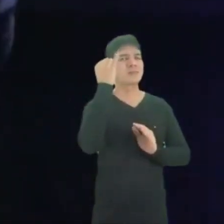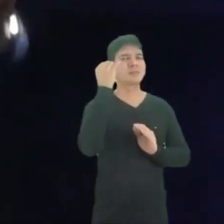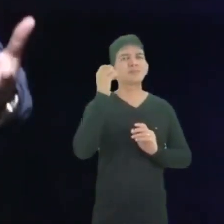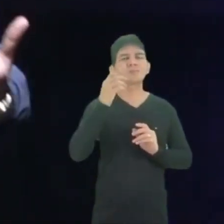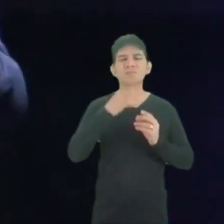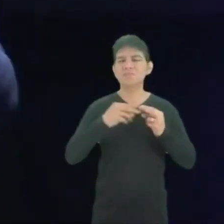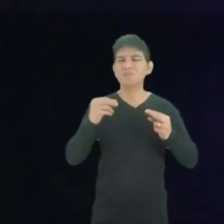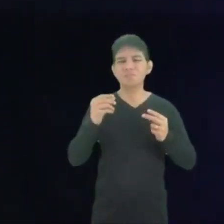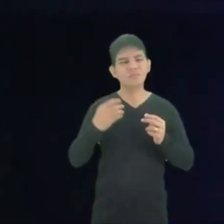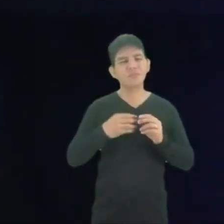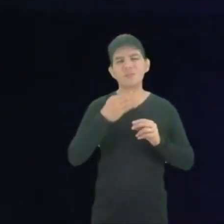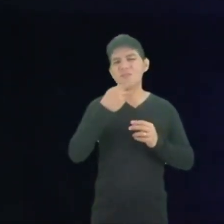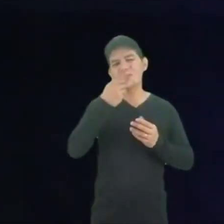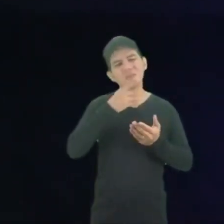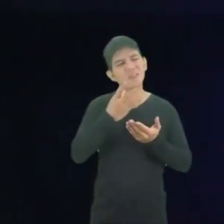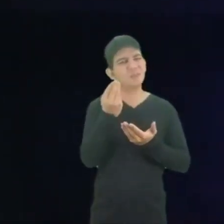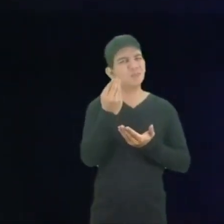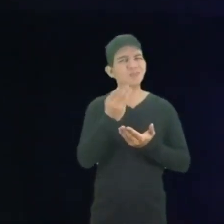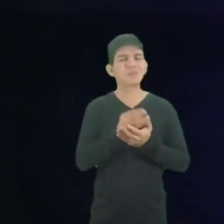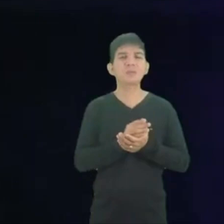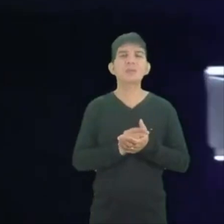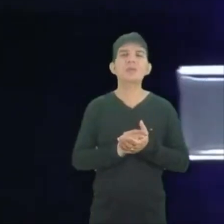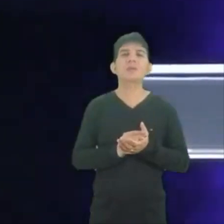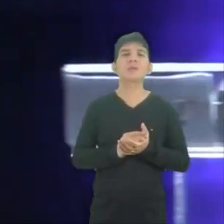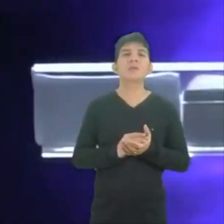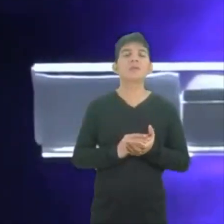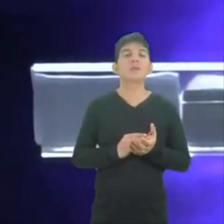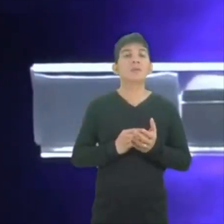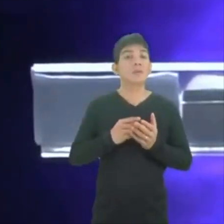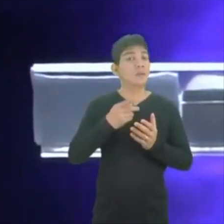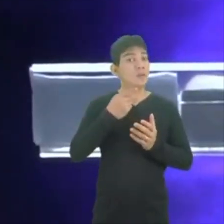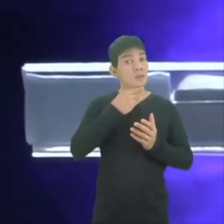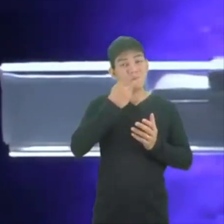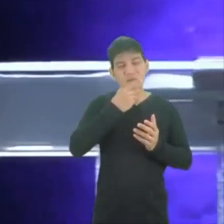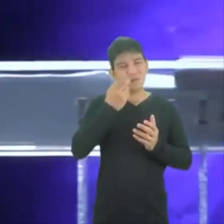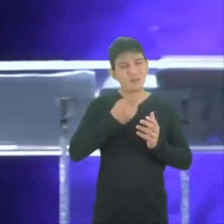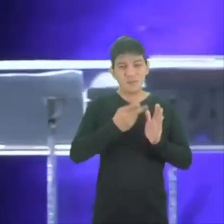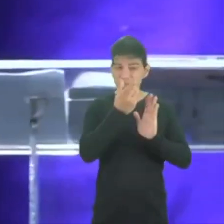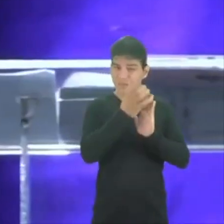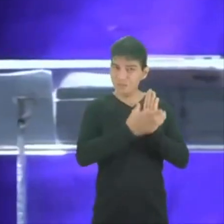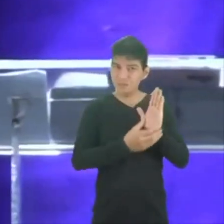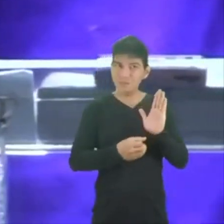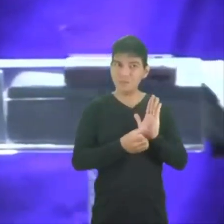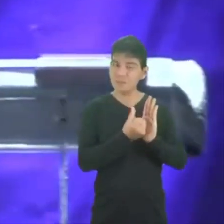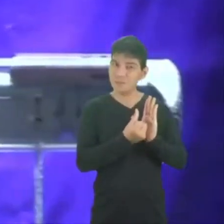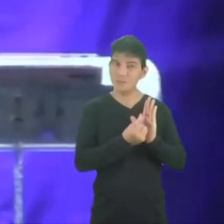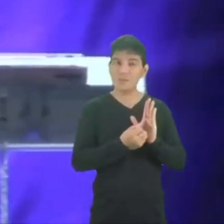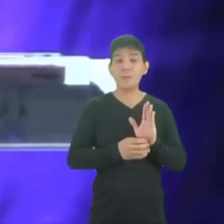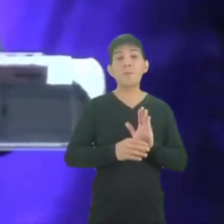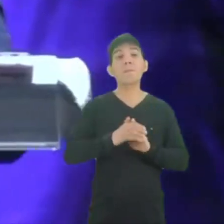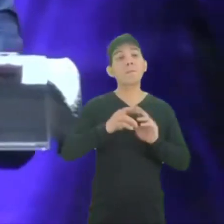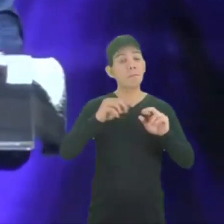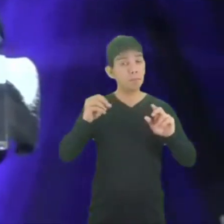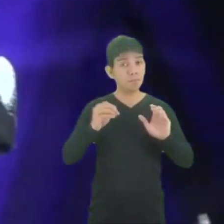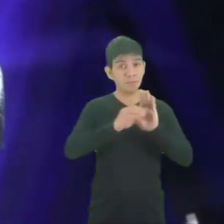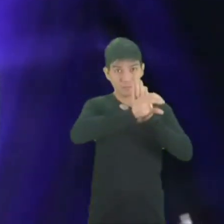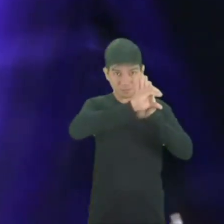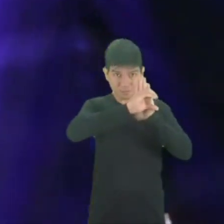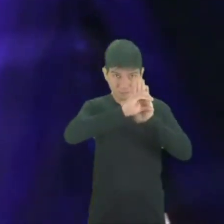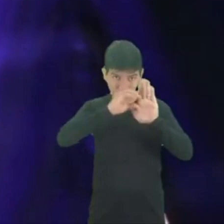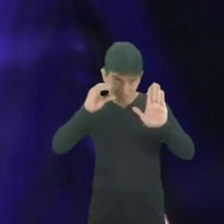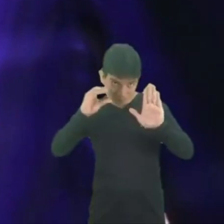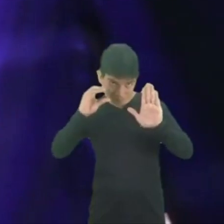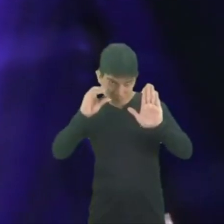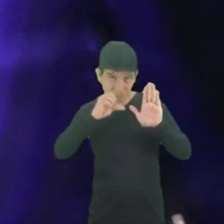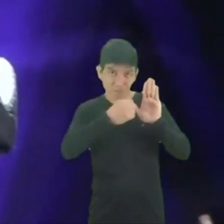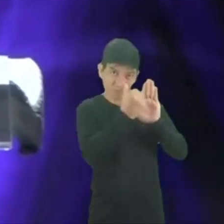porque não é necessariamente esse texto que eu quero falar com você, mas nos versos 6 e nos versos 7, diz